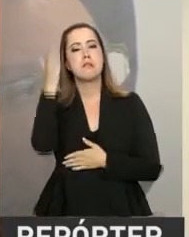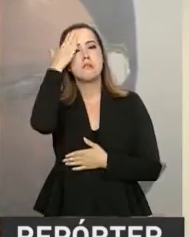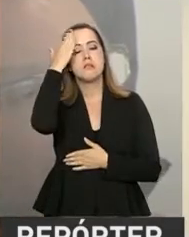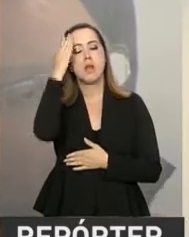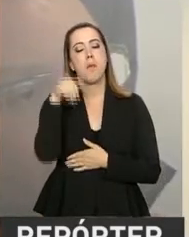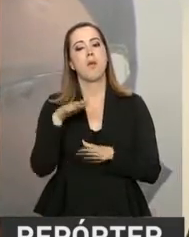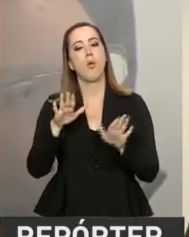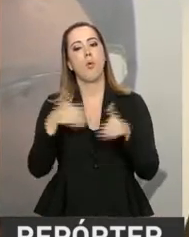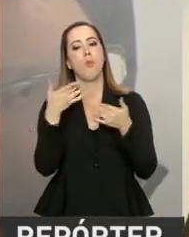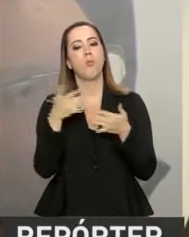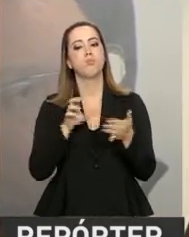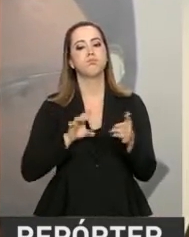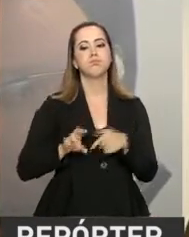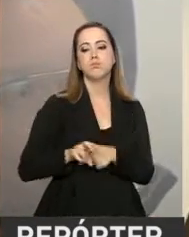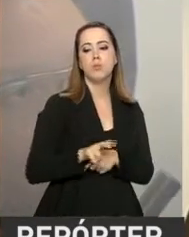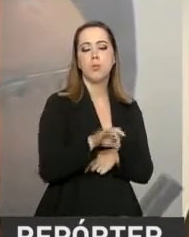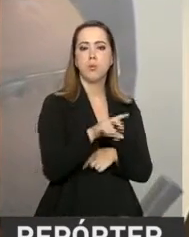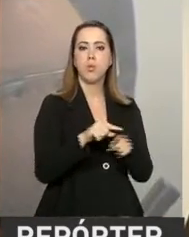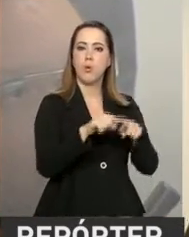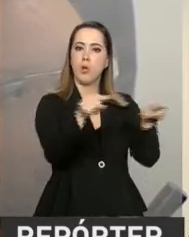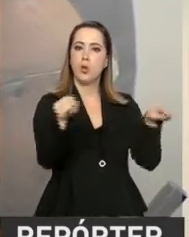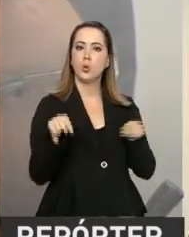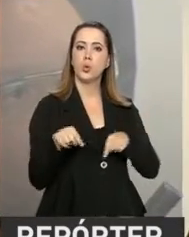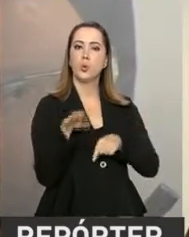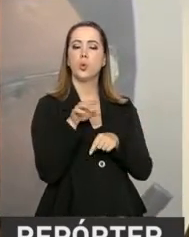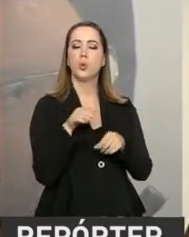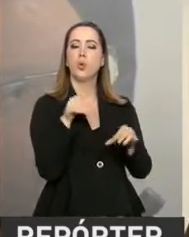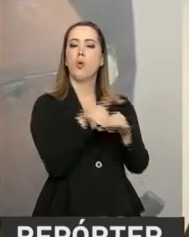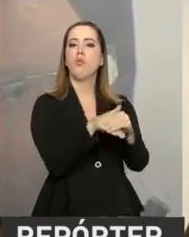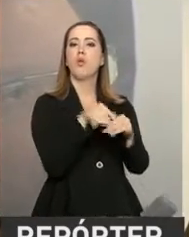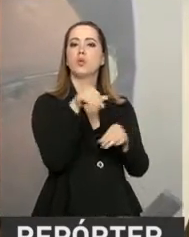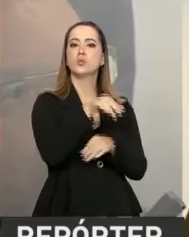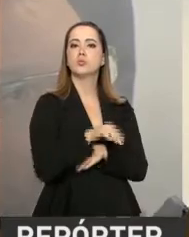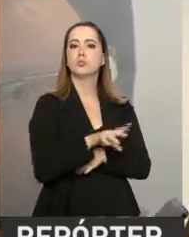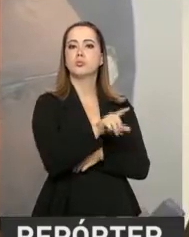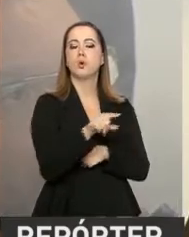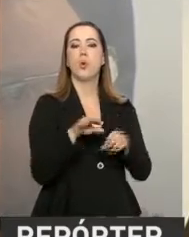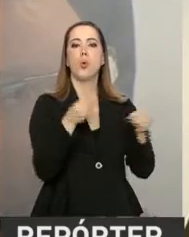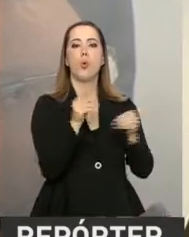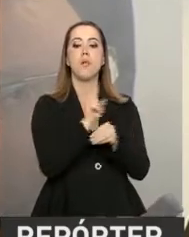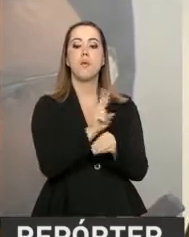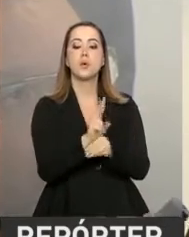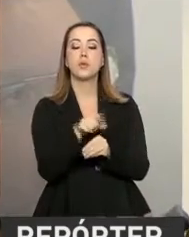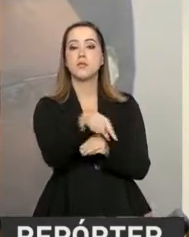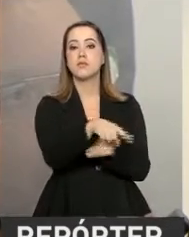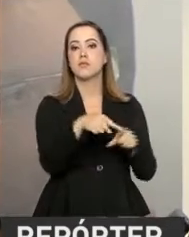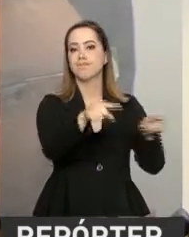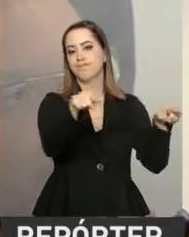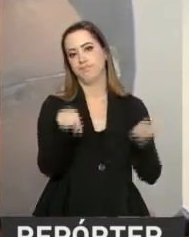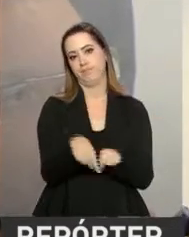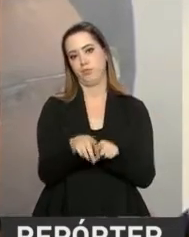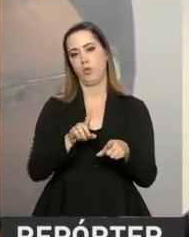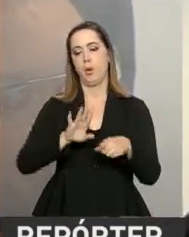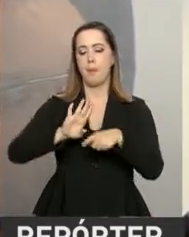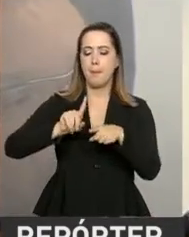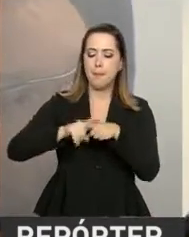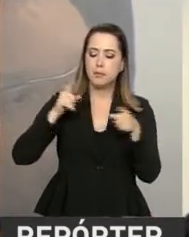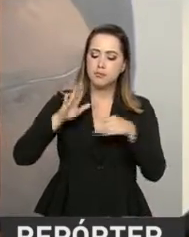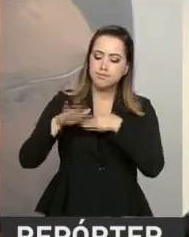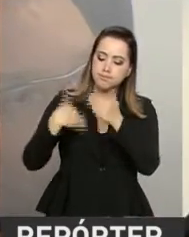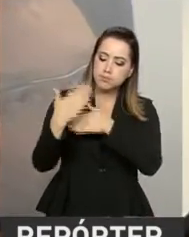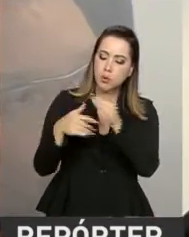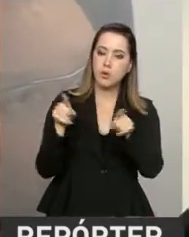quantas urnas apuradoras em que lugar como se dará a proteção à proteção das urnas eletrônicas e assim por diante mas é essencialmente